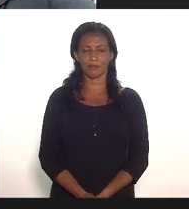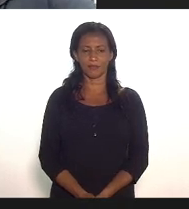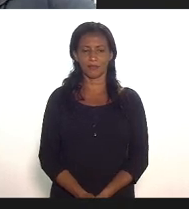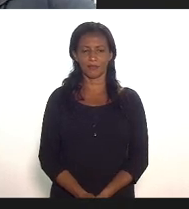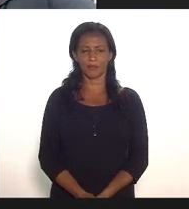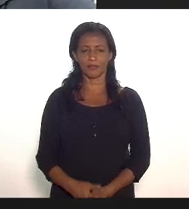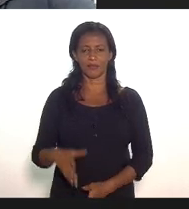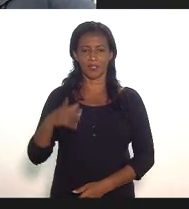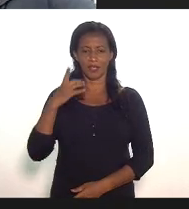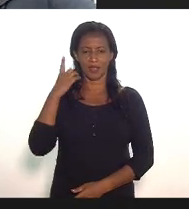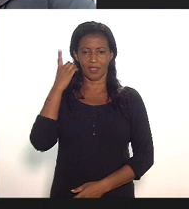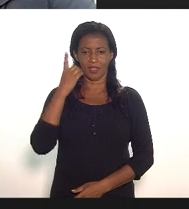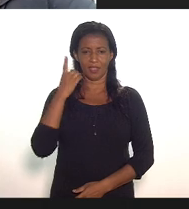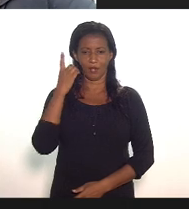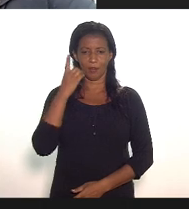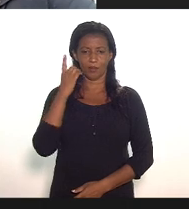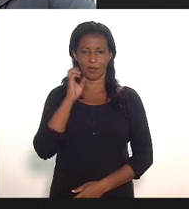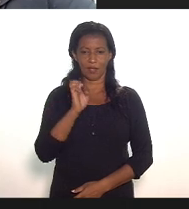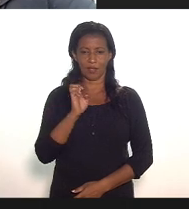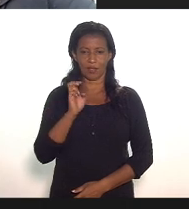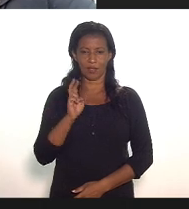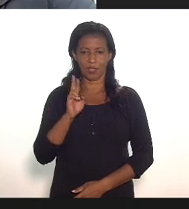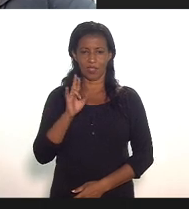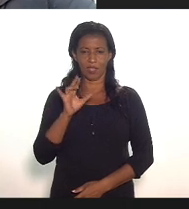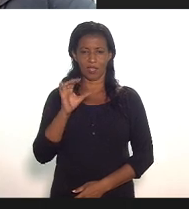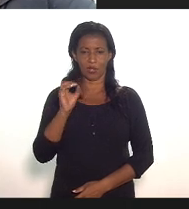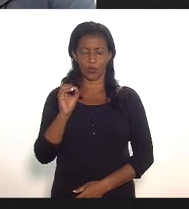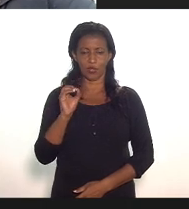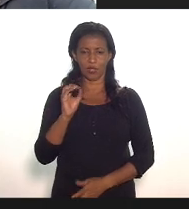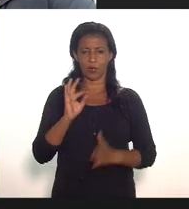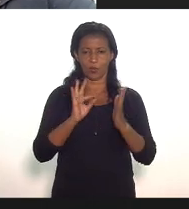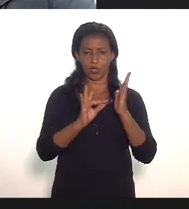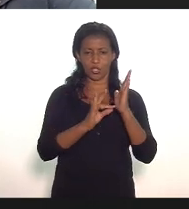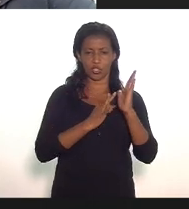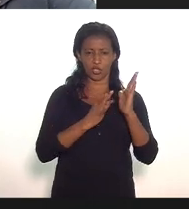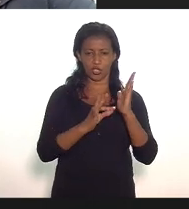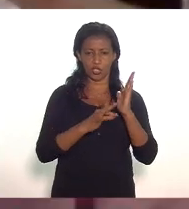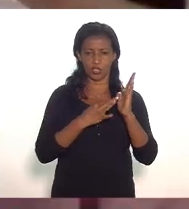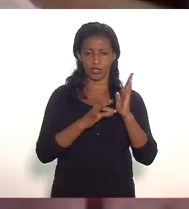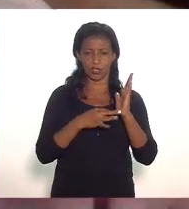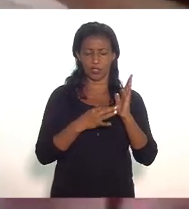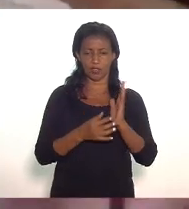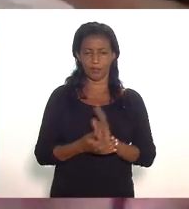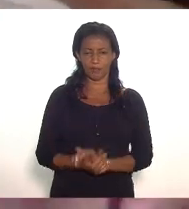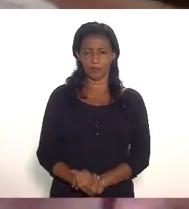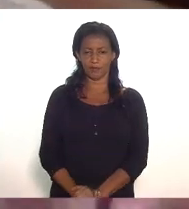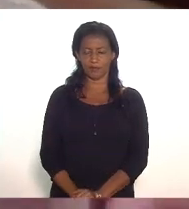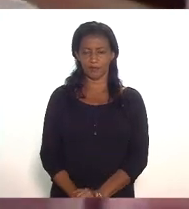Deputado Eurico Júnior. Próximo orador inscrito é o deputado Eurico Júnior.